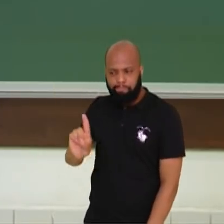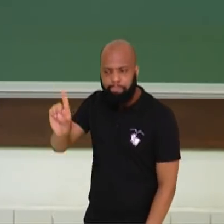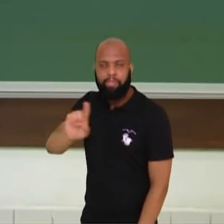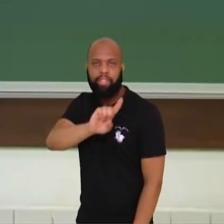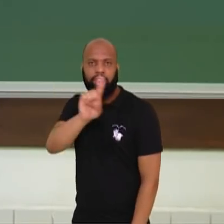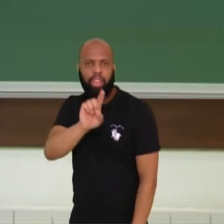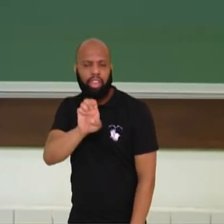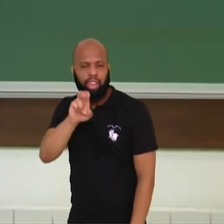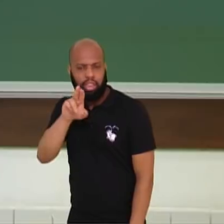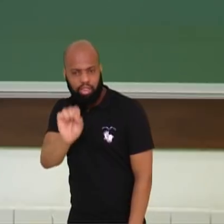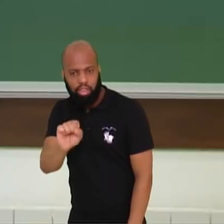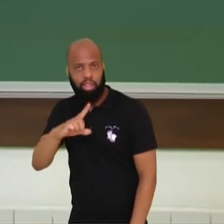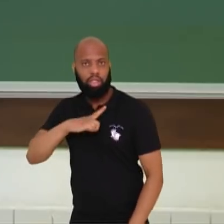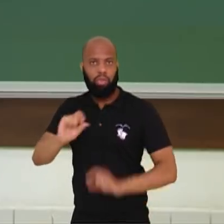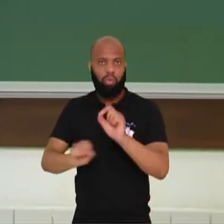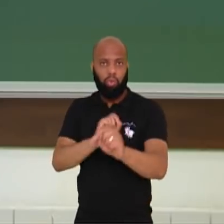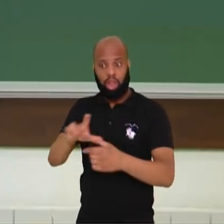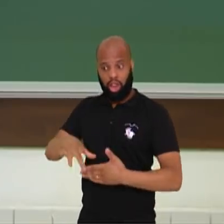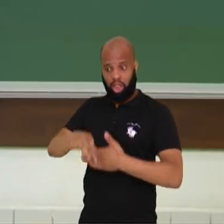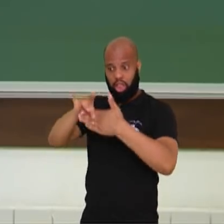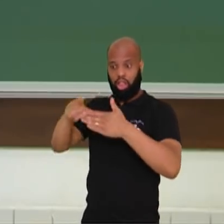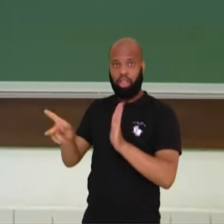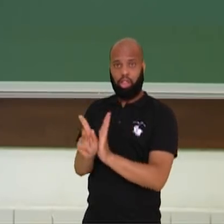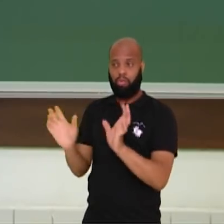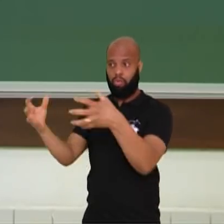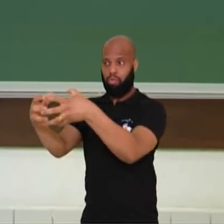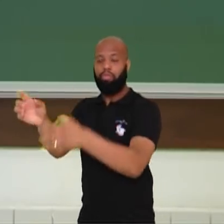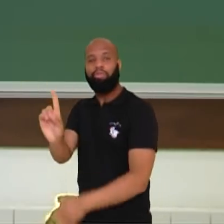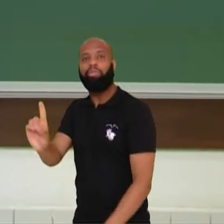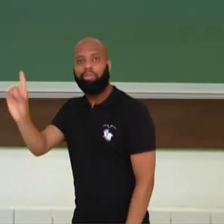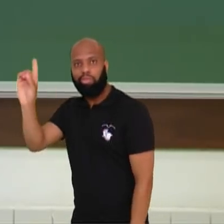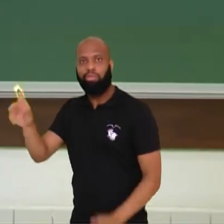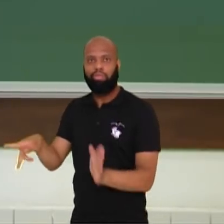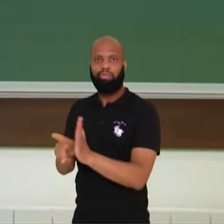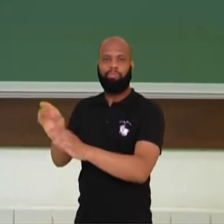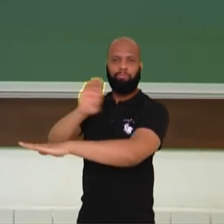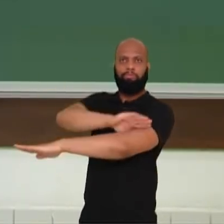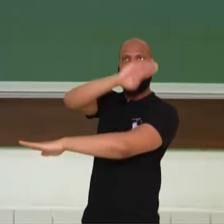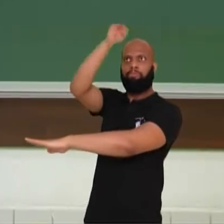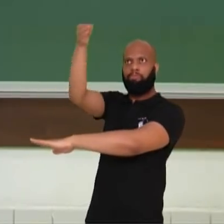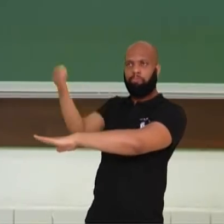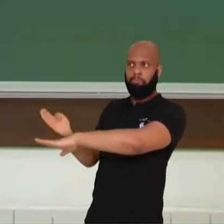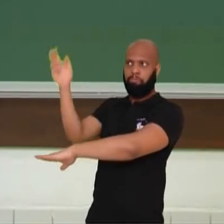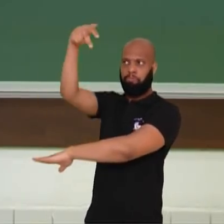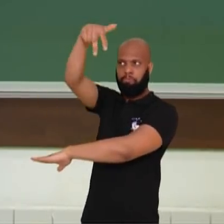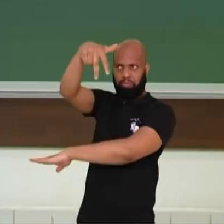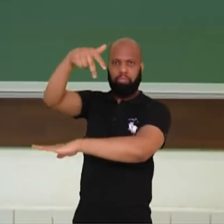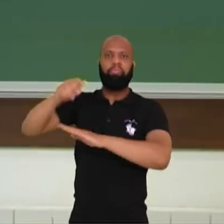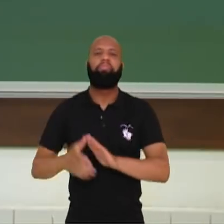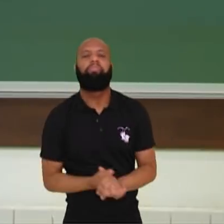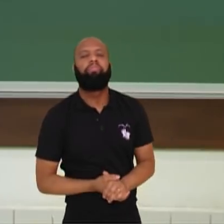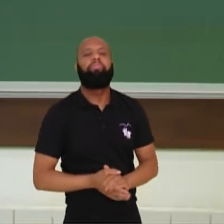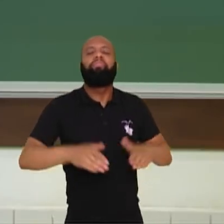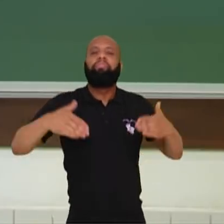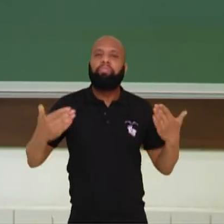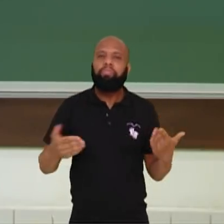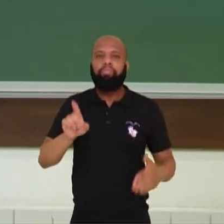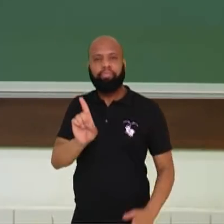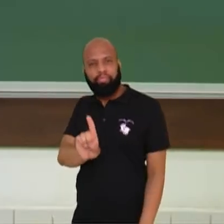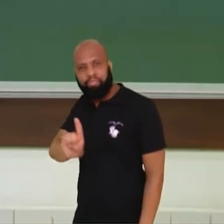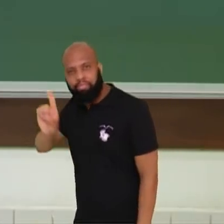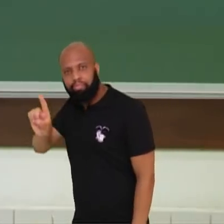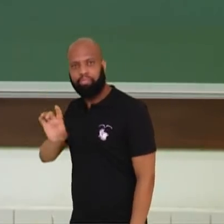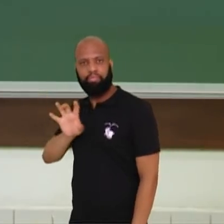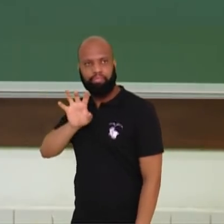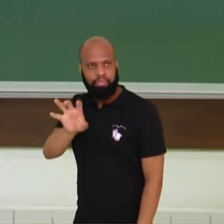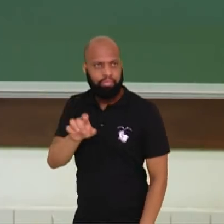chamados os 12 olimpianos, os deuses do Olimpo. Esses deuses formavam aquilo